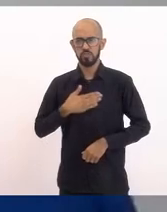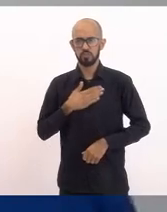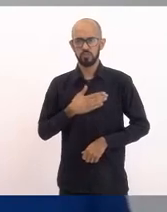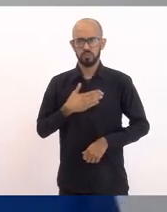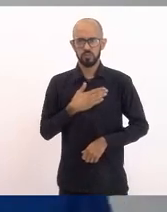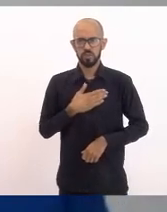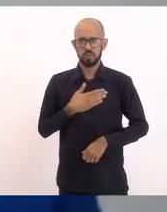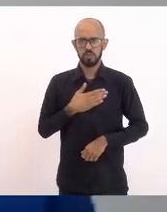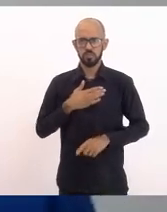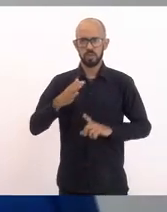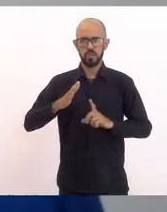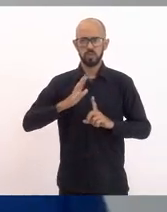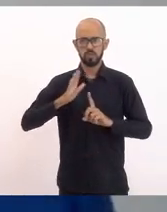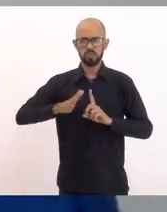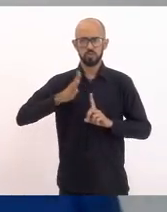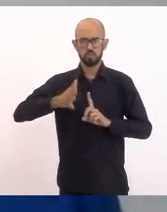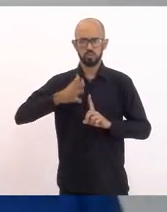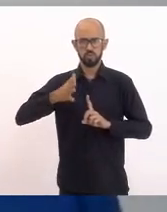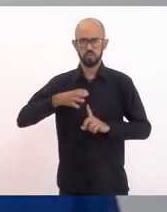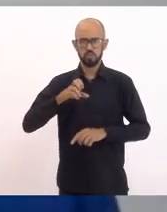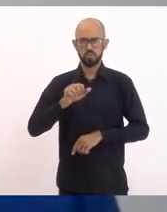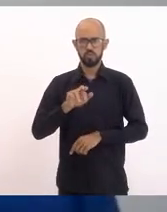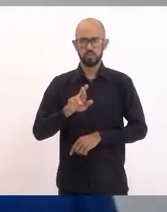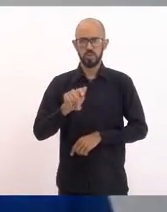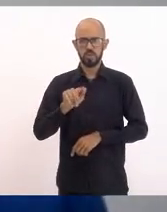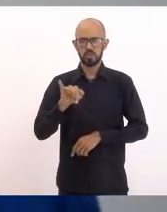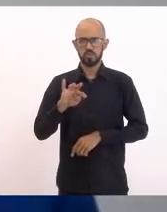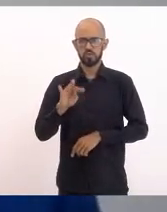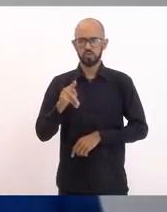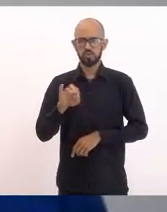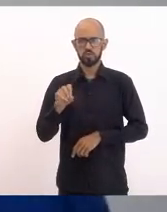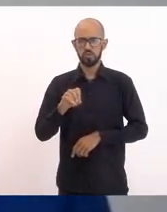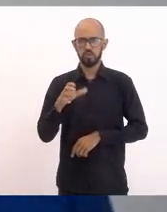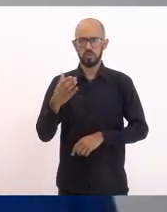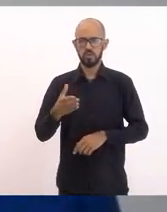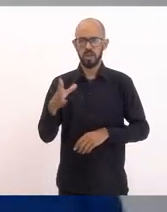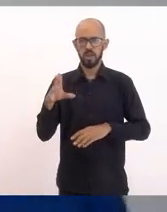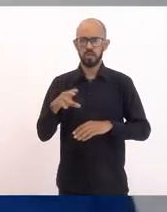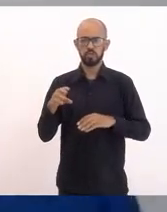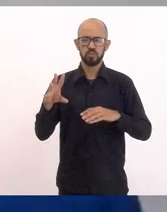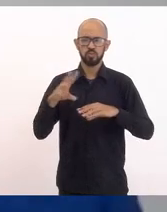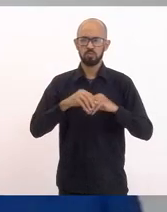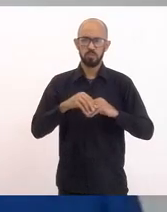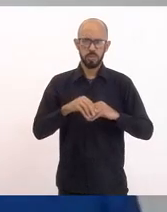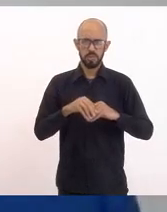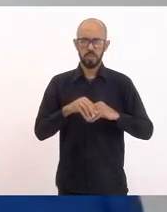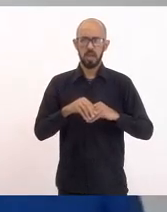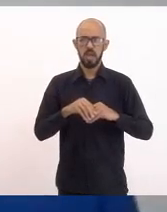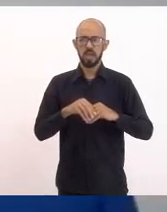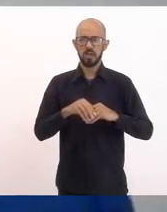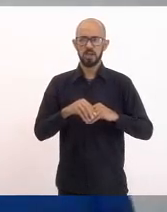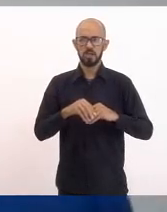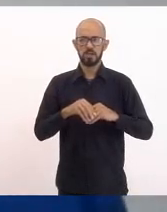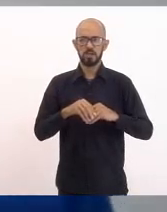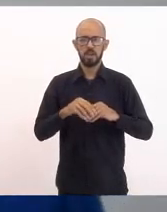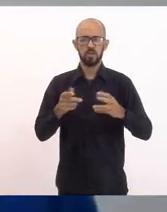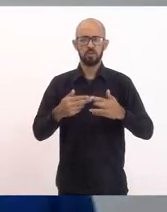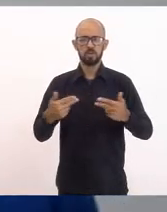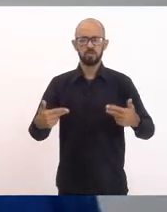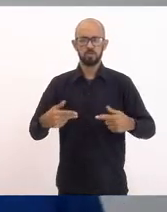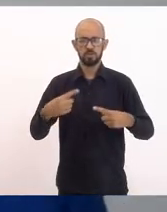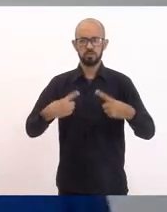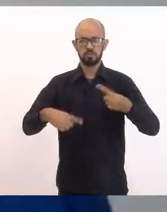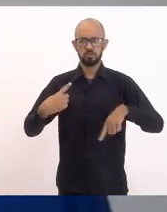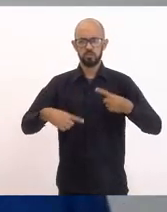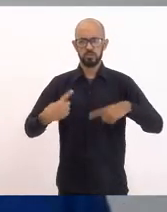do discurso do companheiro doutor Serginho, eu só queria fazer algumas pontuações políticas, porque eu vou deixar a